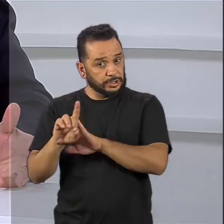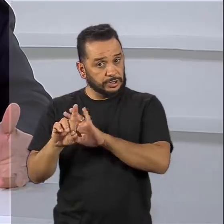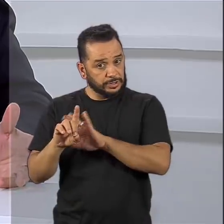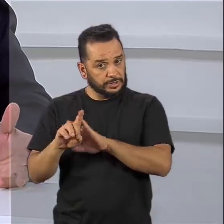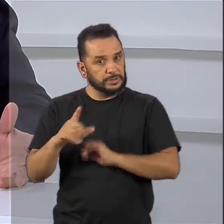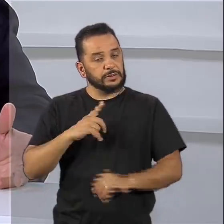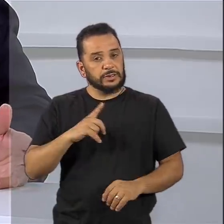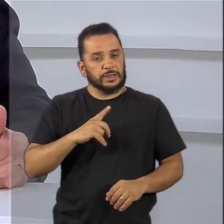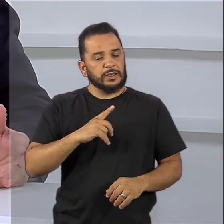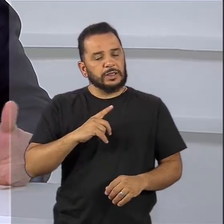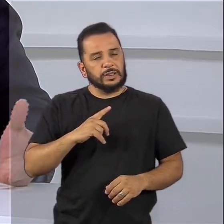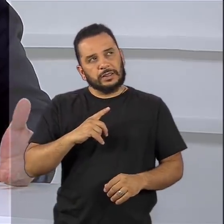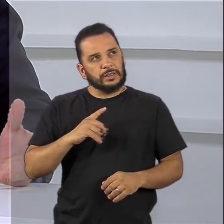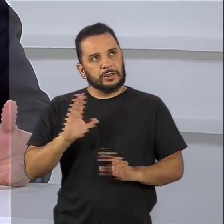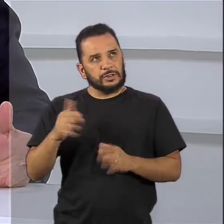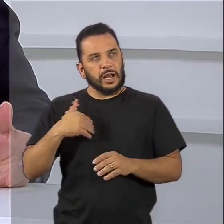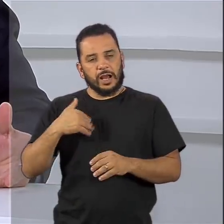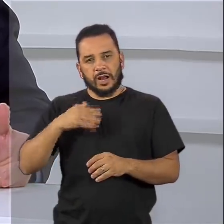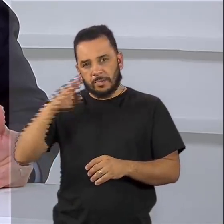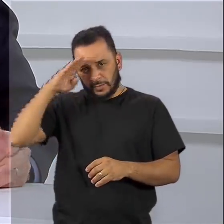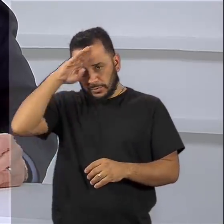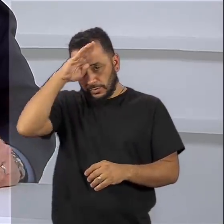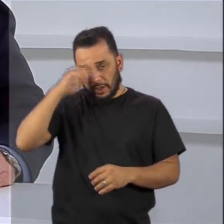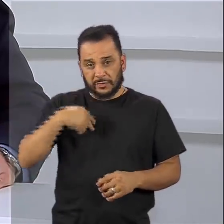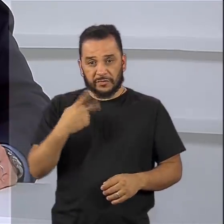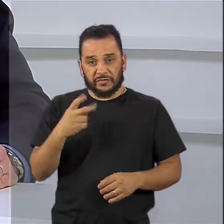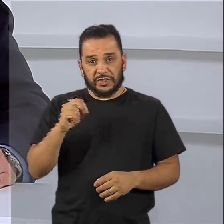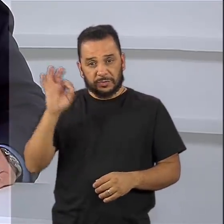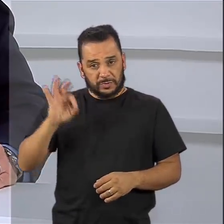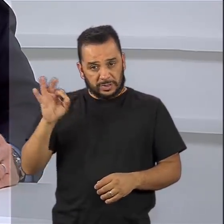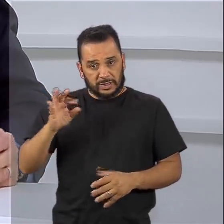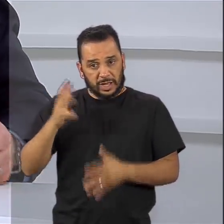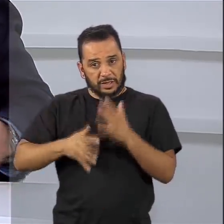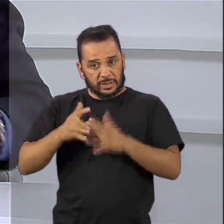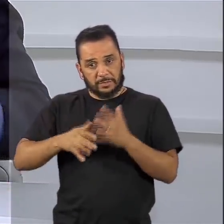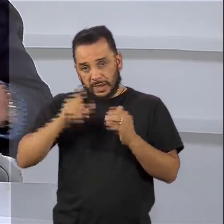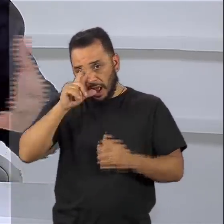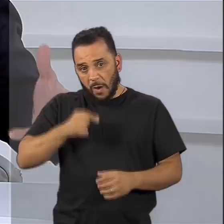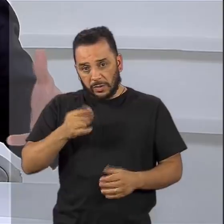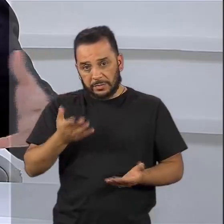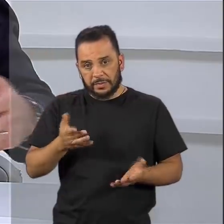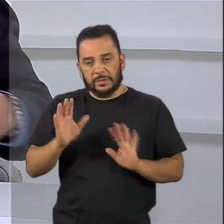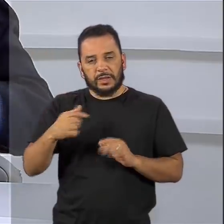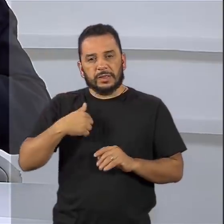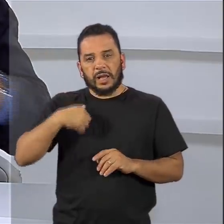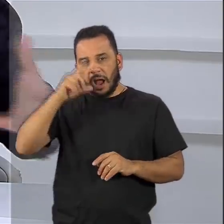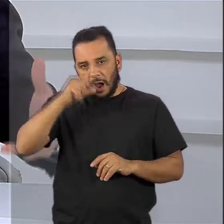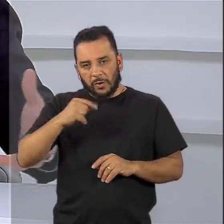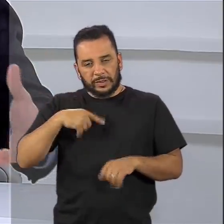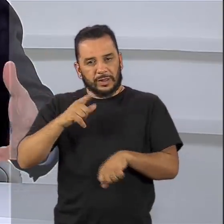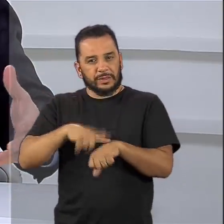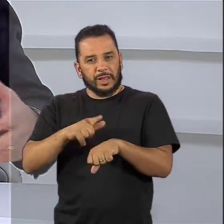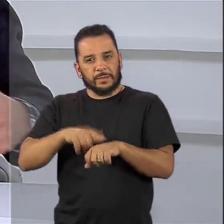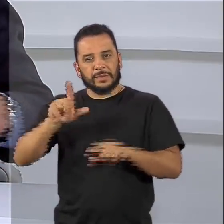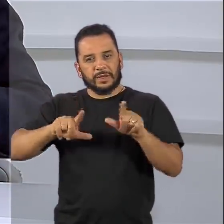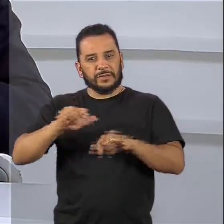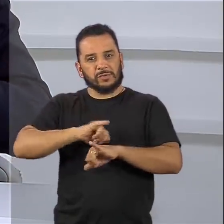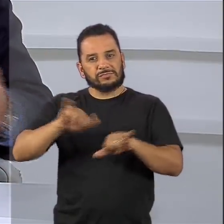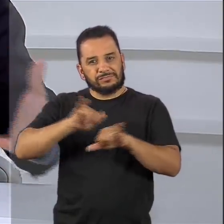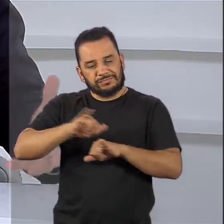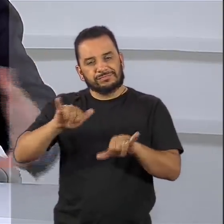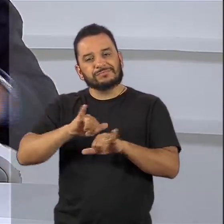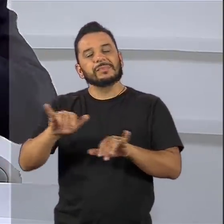Bolsonaro ali nos 20%, isso dificulta a vida do Alckmin. Em compensação, ele é o que tem mais tempo de TV, mais estrutura